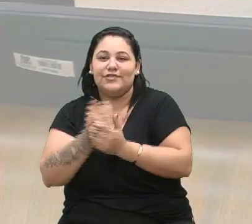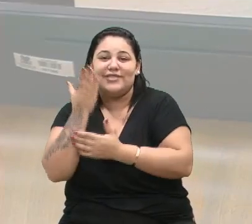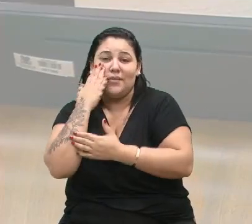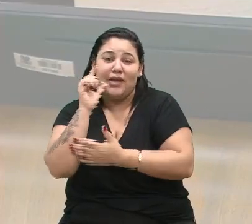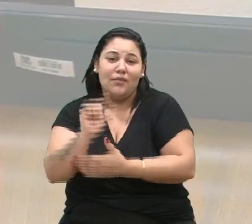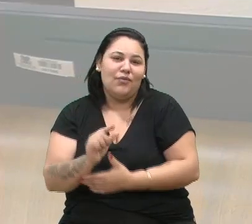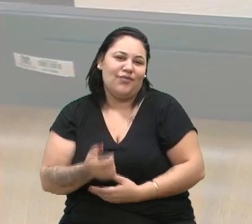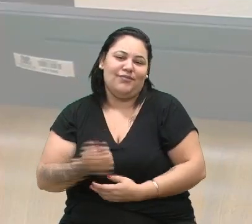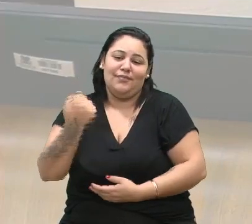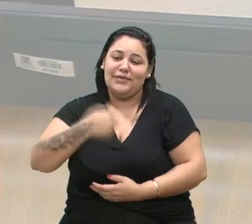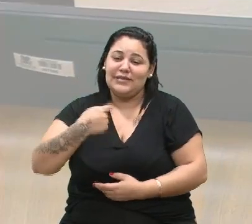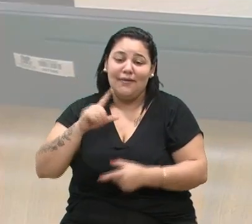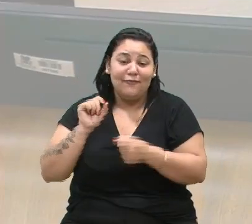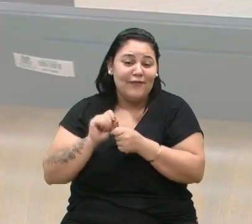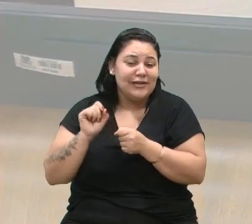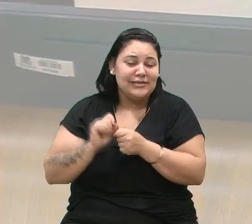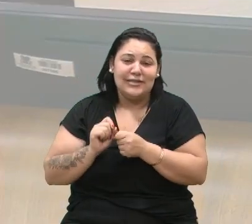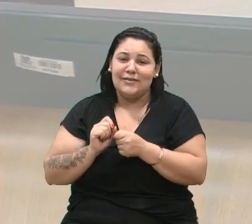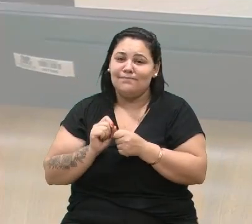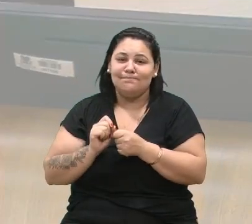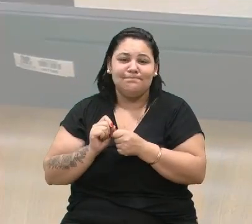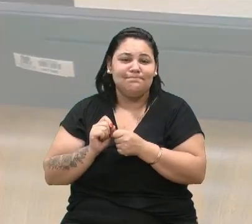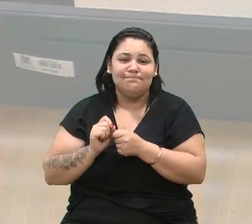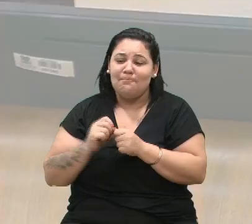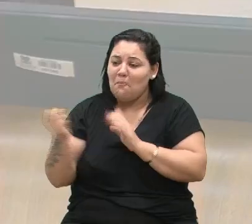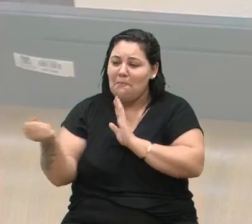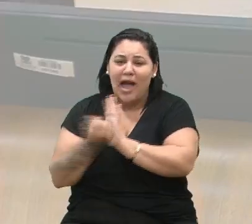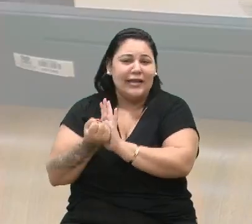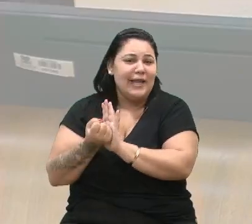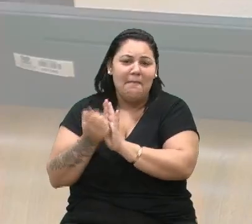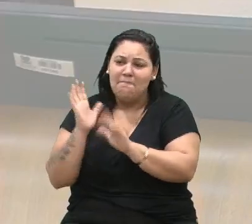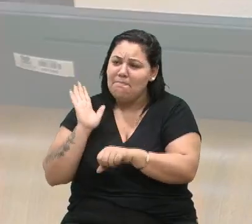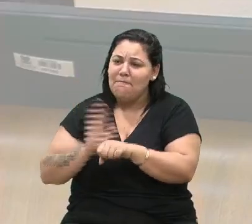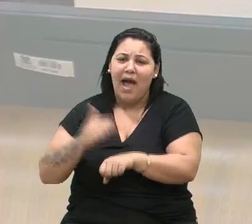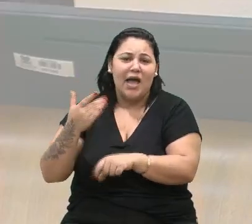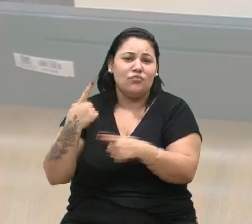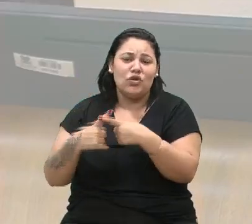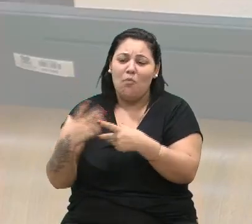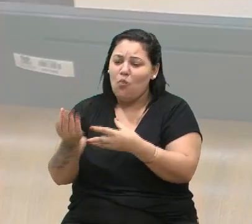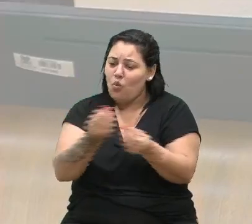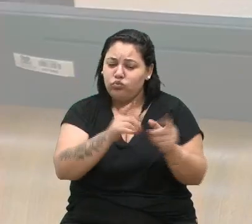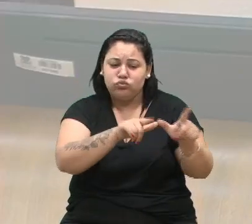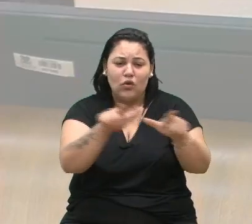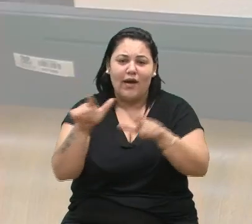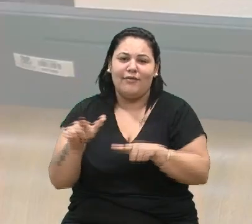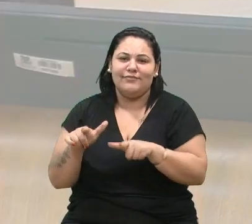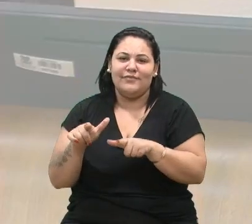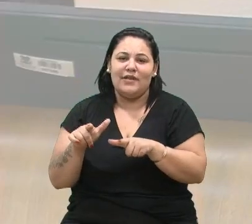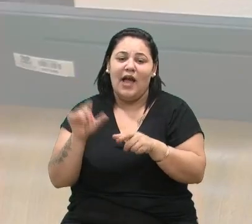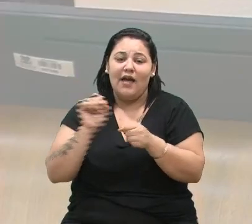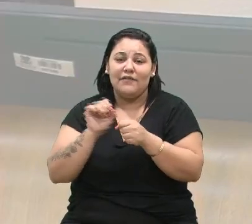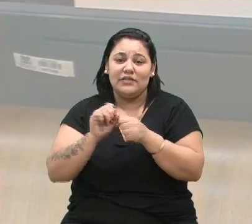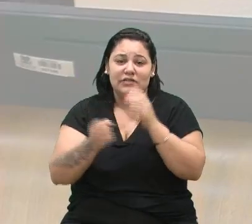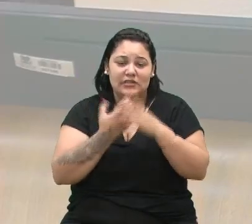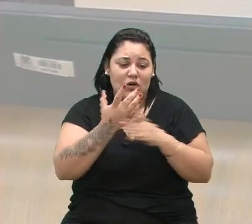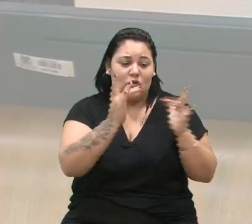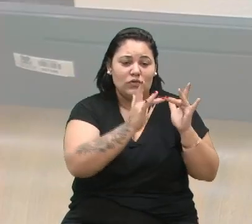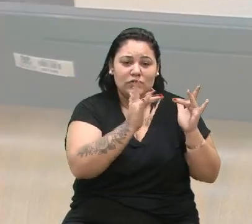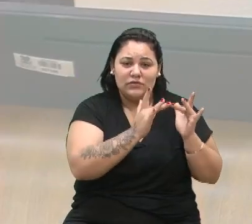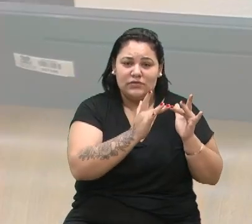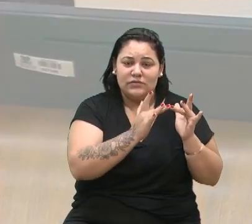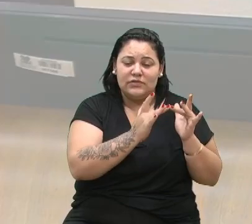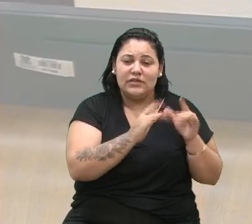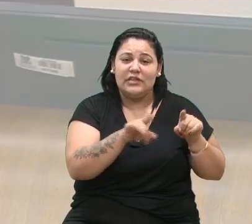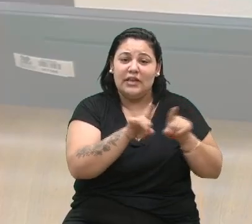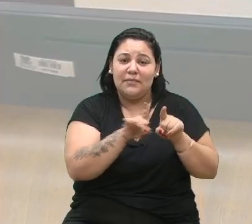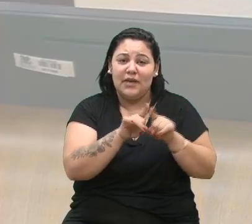a gente precisava fazer uma mobilização maior. E aí, com o nosso envolvimento, com a sensibilidade da secretária Grégora, mas o nosso envolvimento